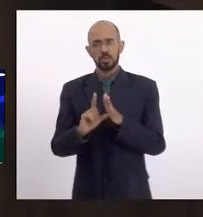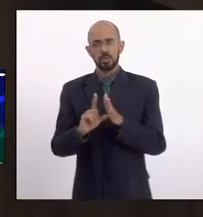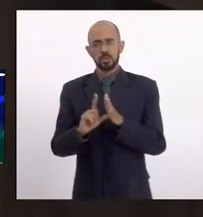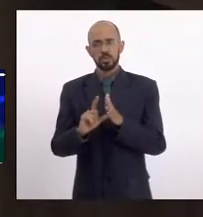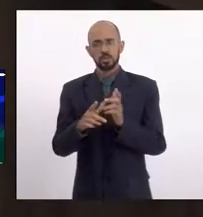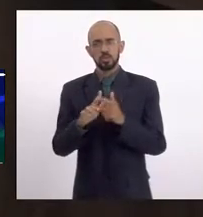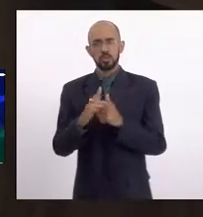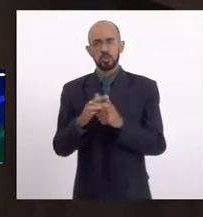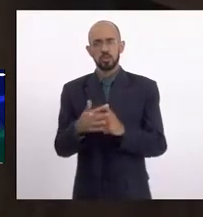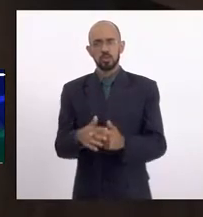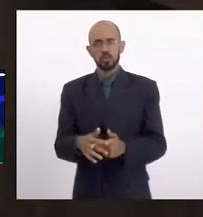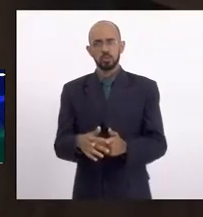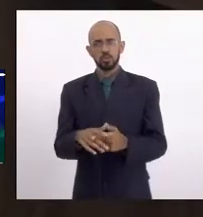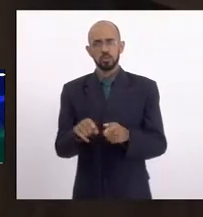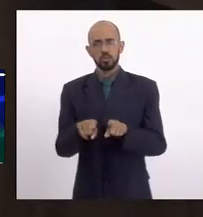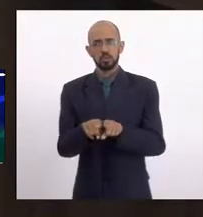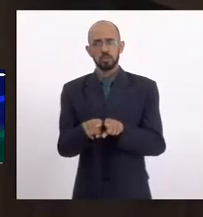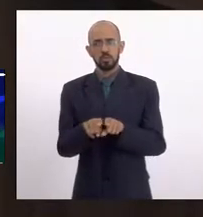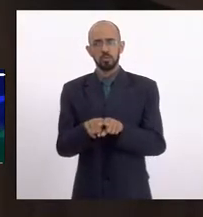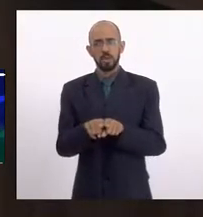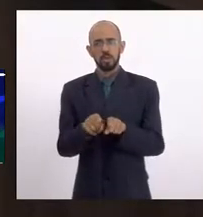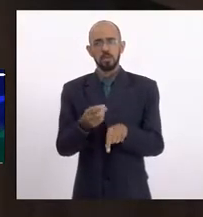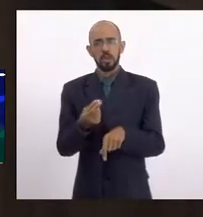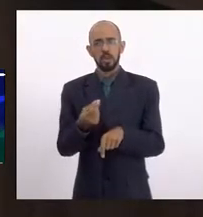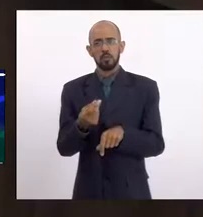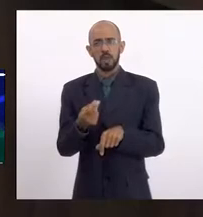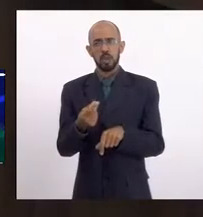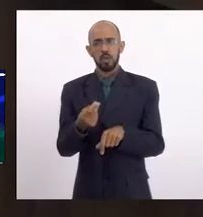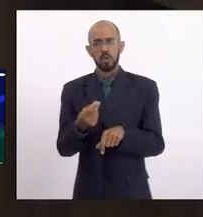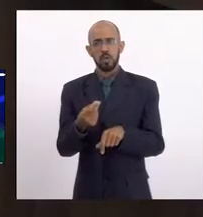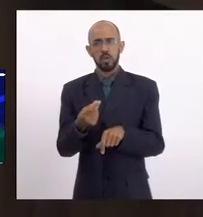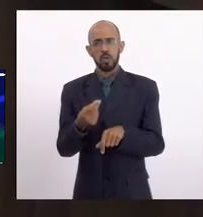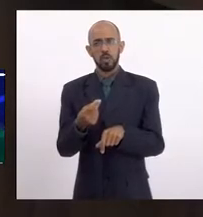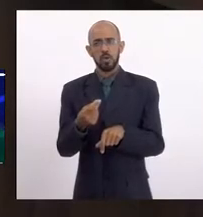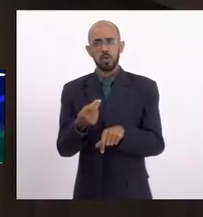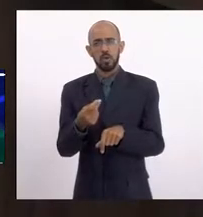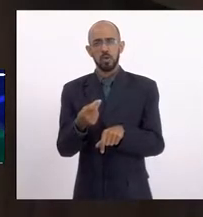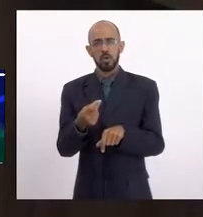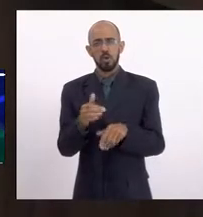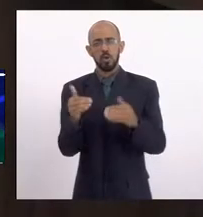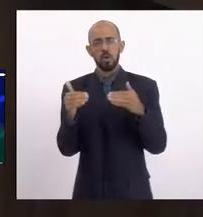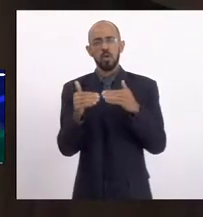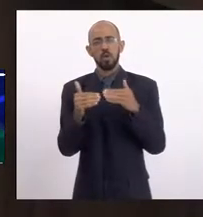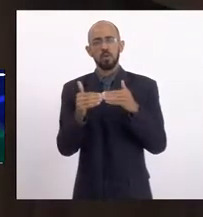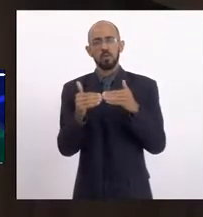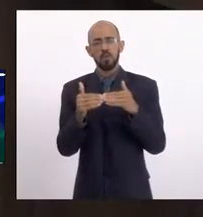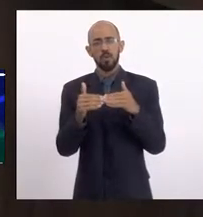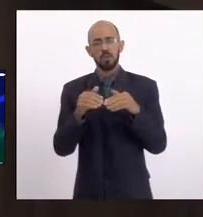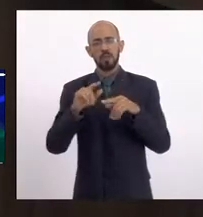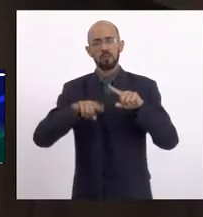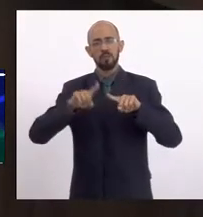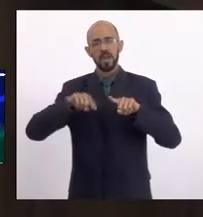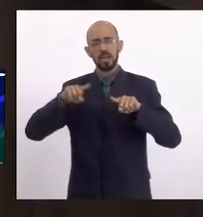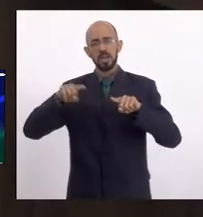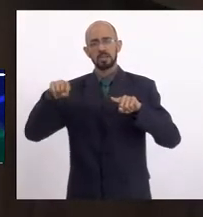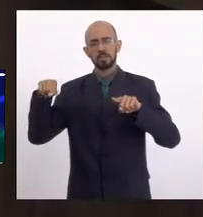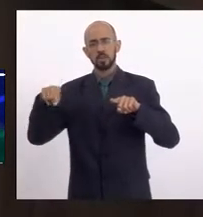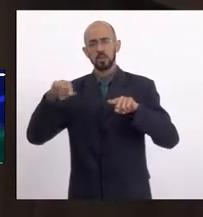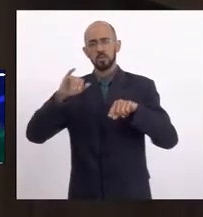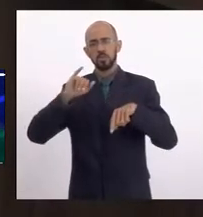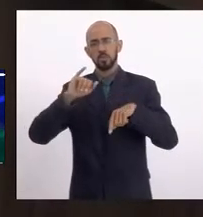corrigido pelo valor que corresponde a variação do IPCA